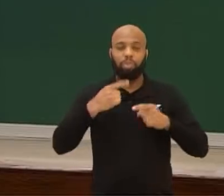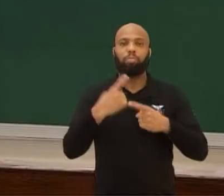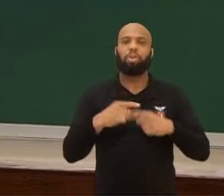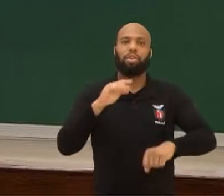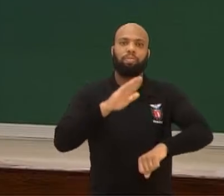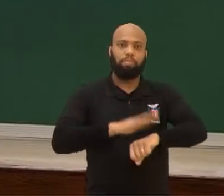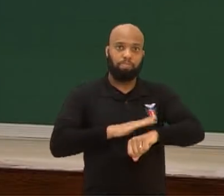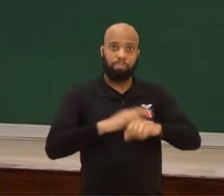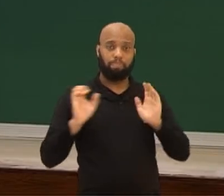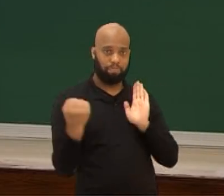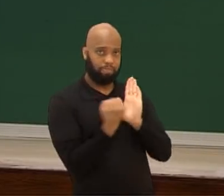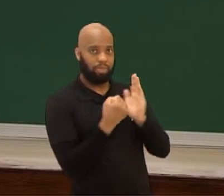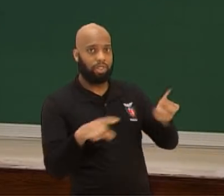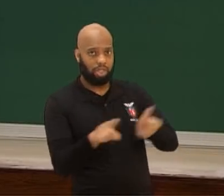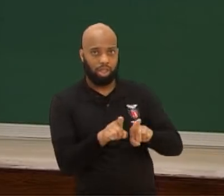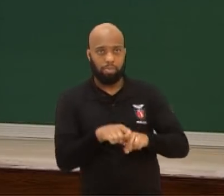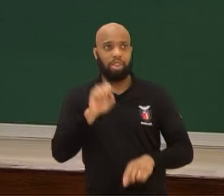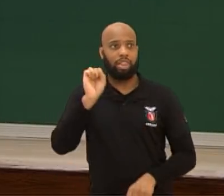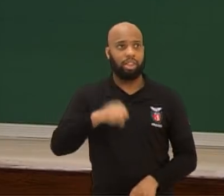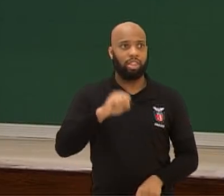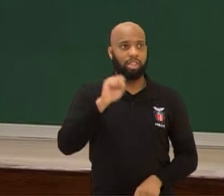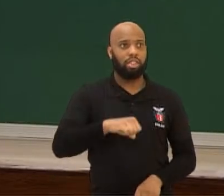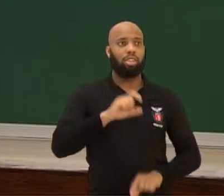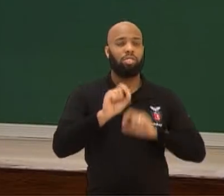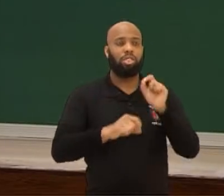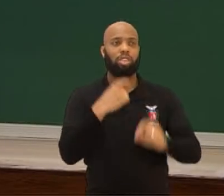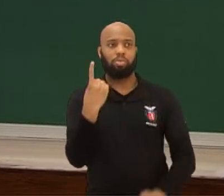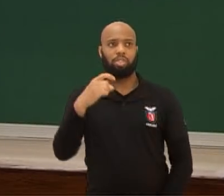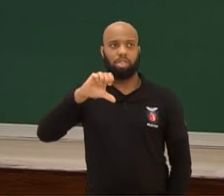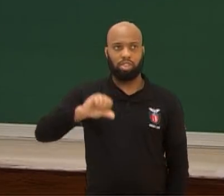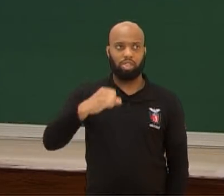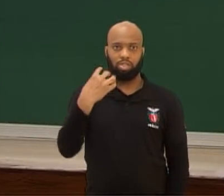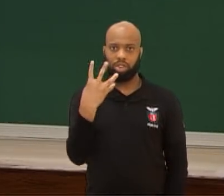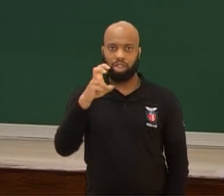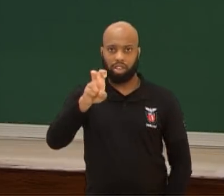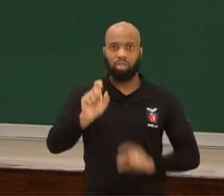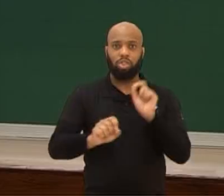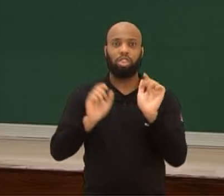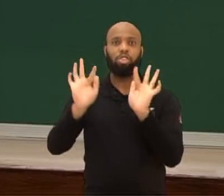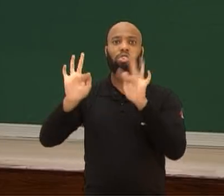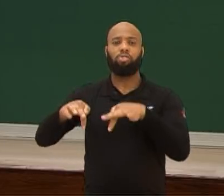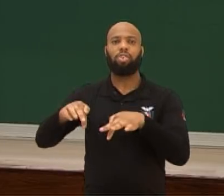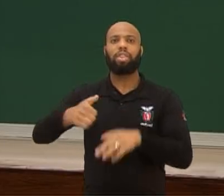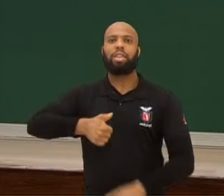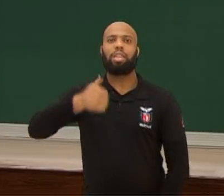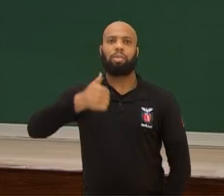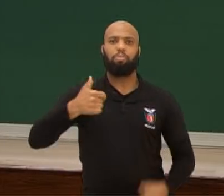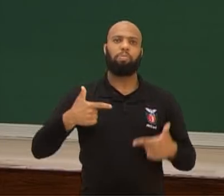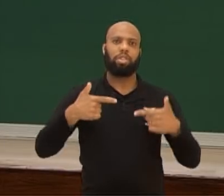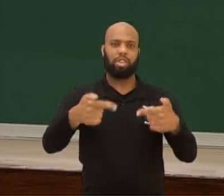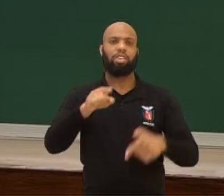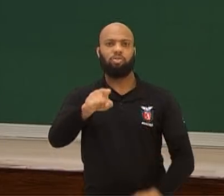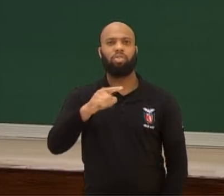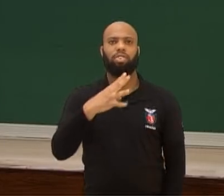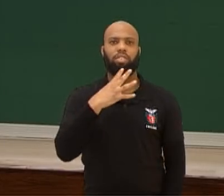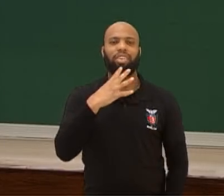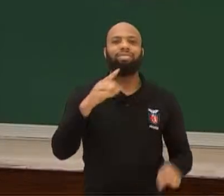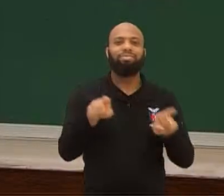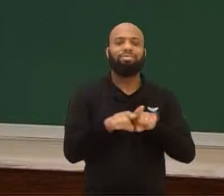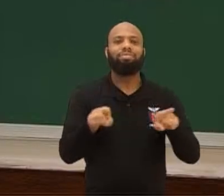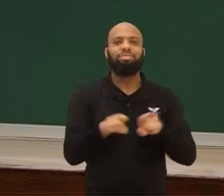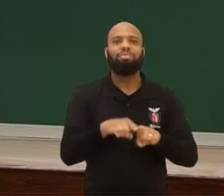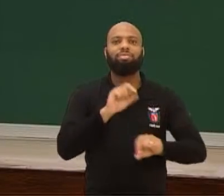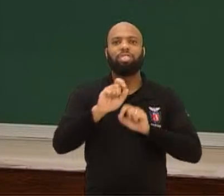em 1939 começou a Primeira Guerra, em 1945 é o momento do final da Primeira Guerra. Vocês devem se